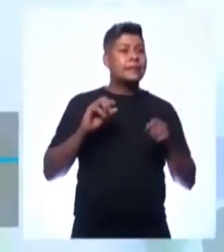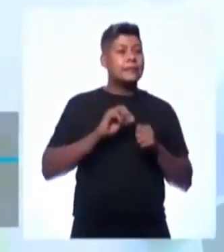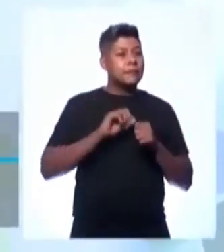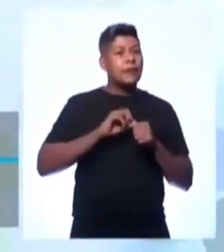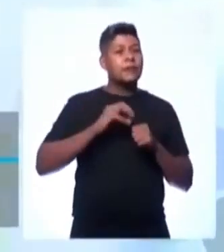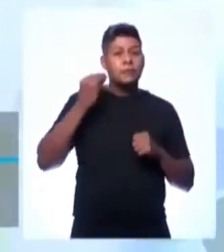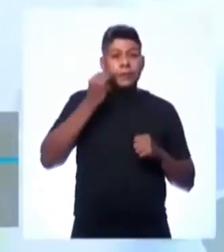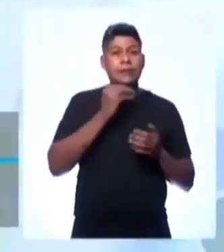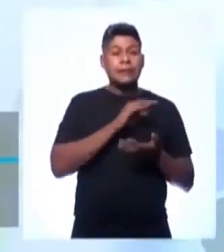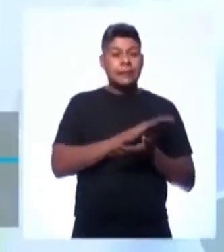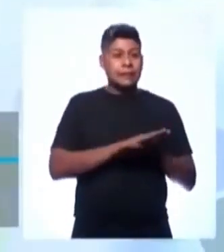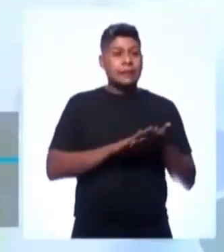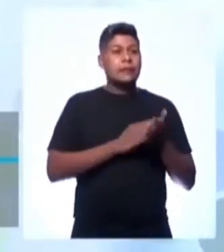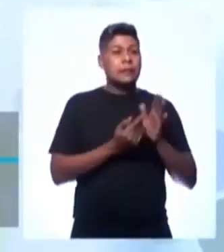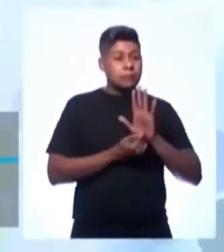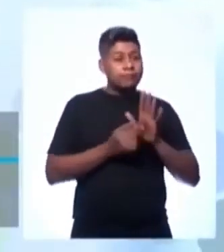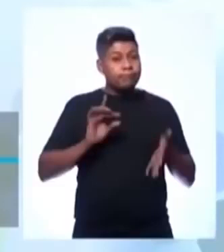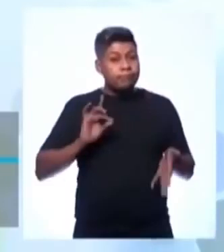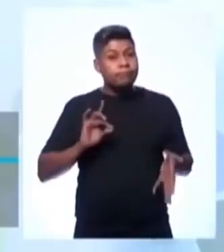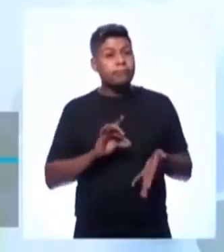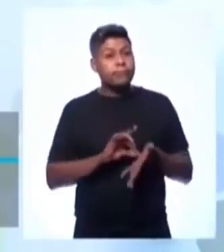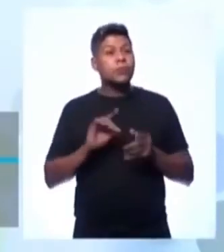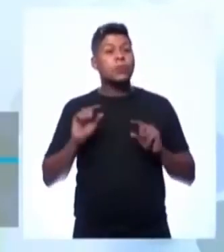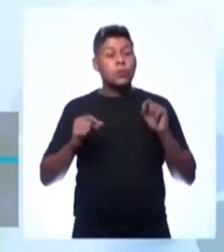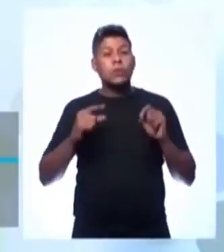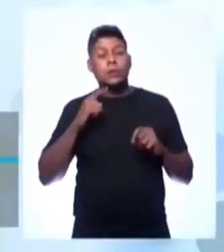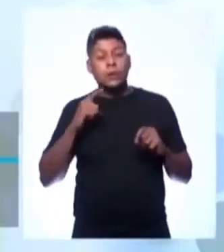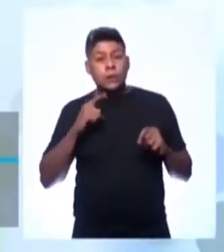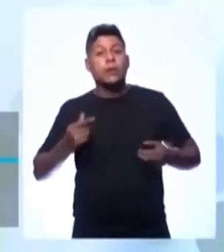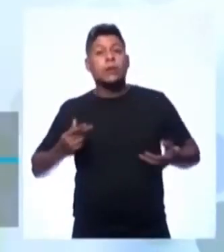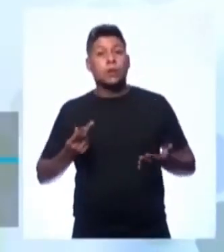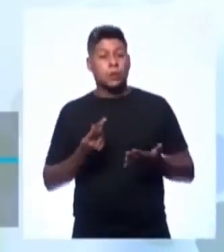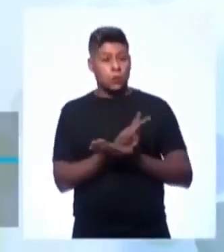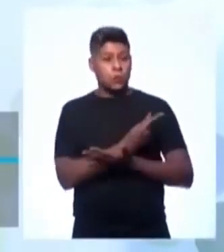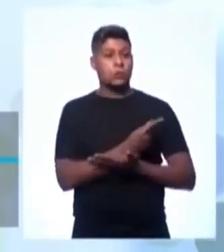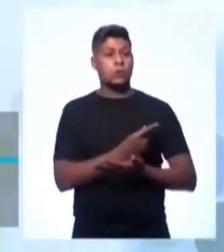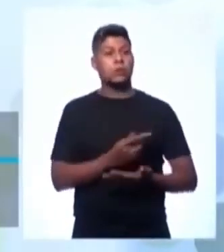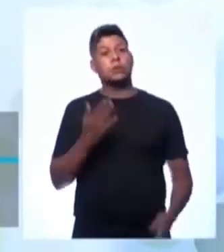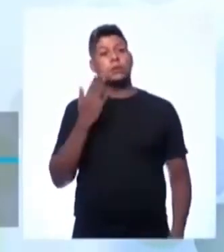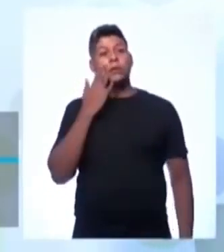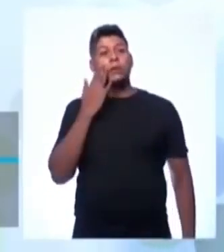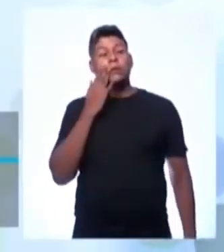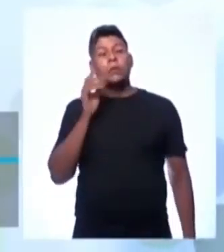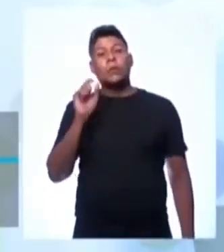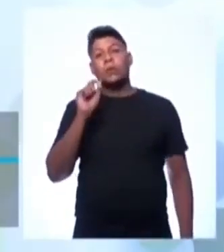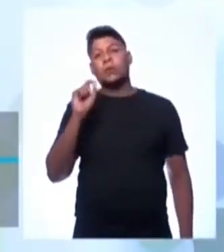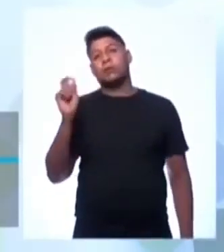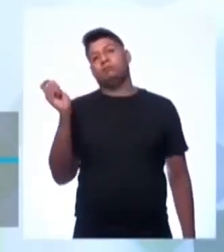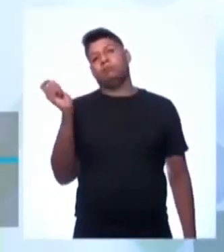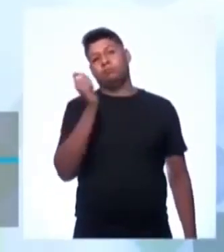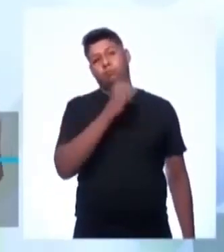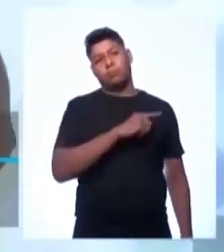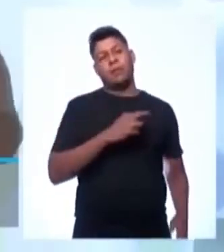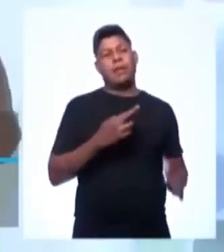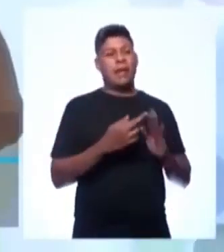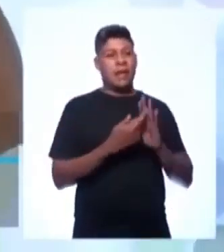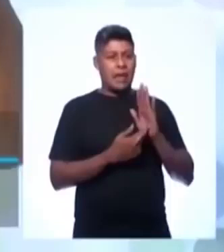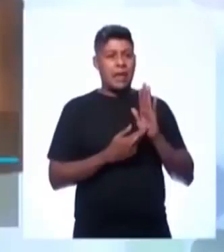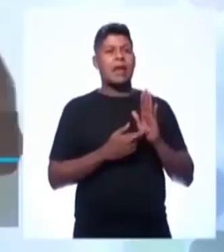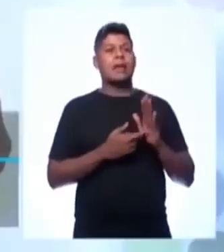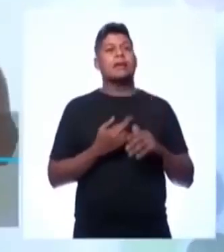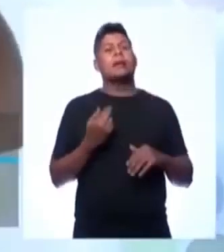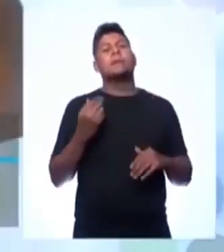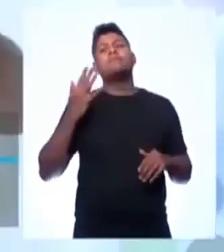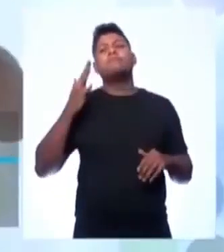um experimento, né, para mostrar que realmente está acontecendo esse fenômeno, né, fica meio abstrato, né, para o aluno, né? Vai a regra da mão direita, o aluno